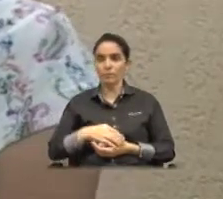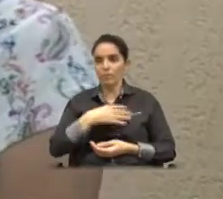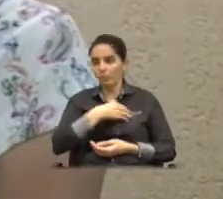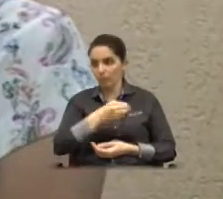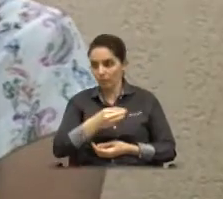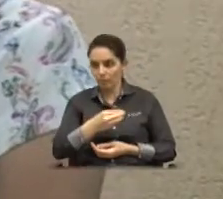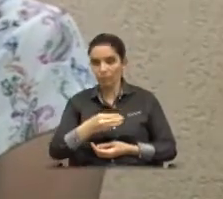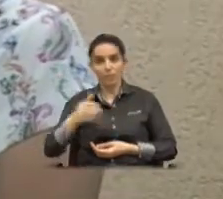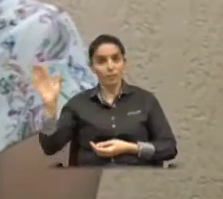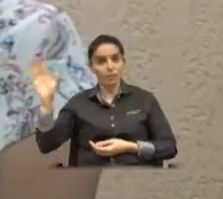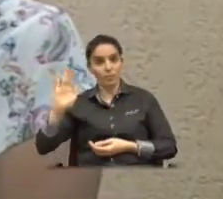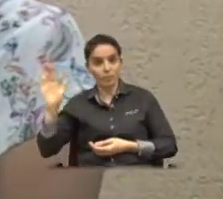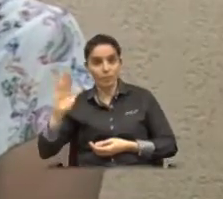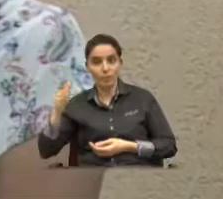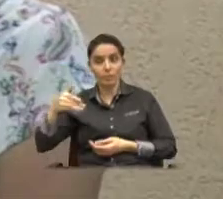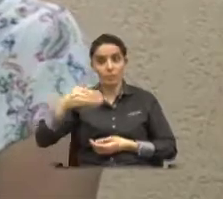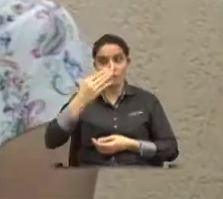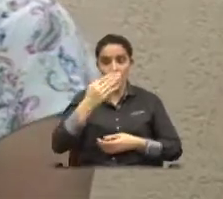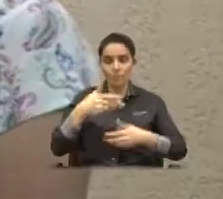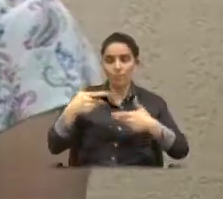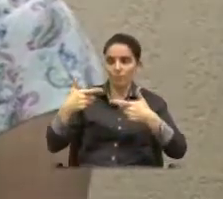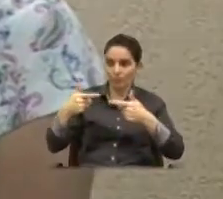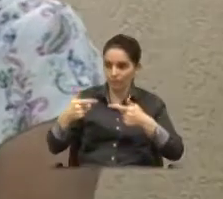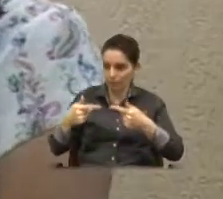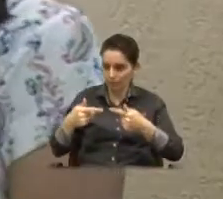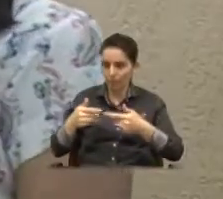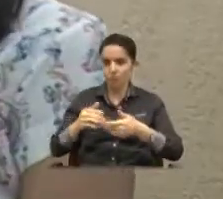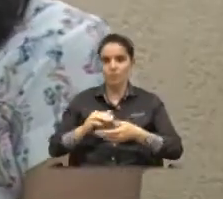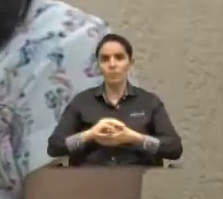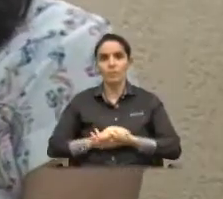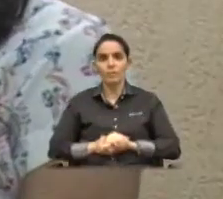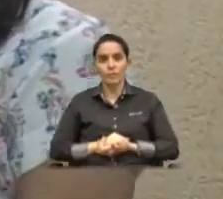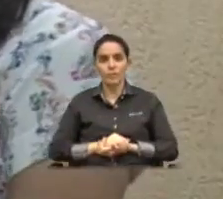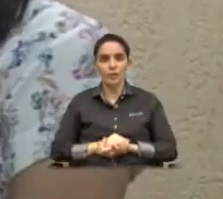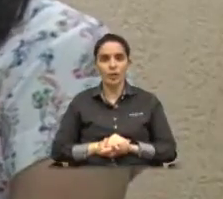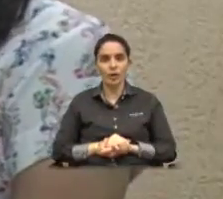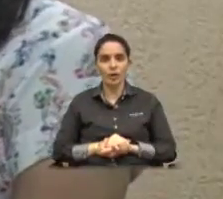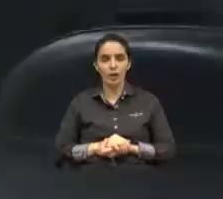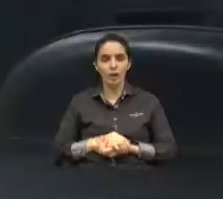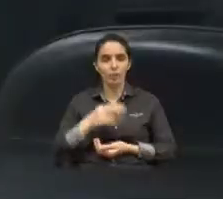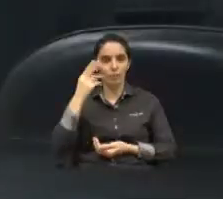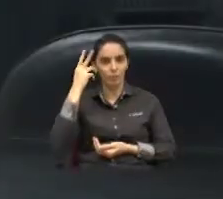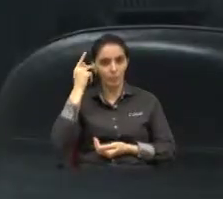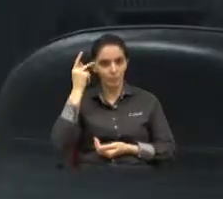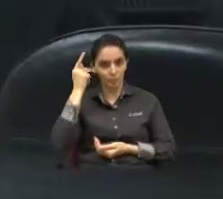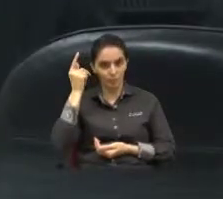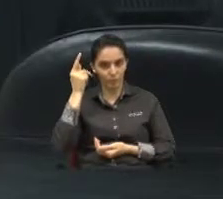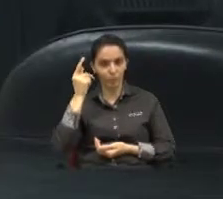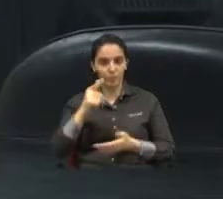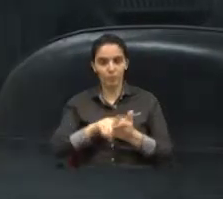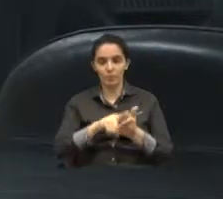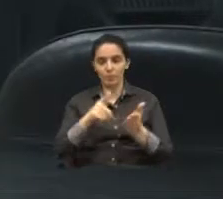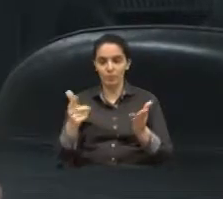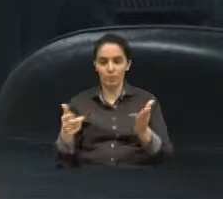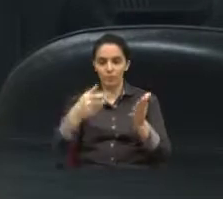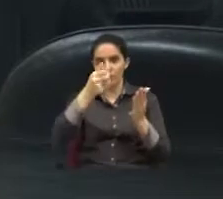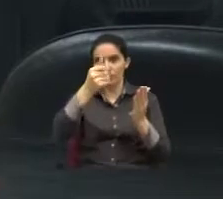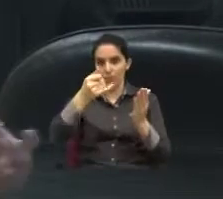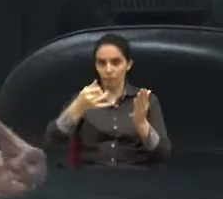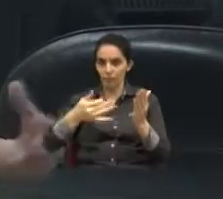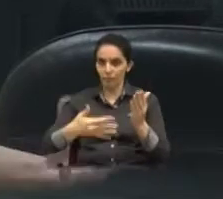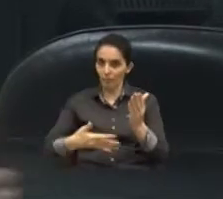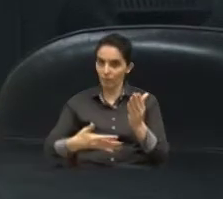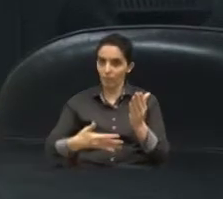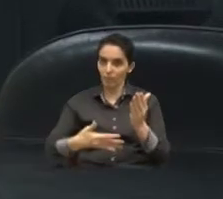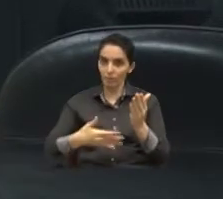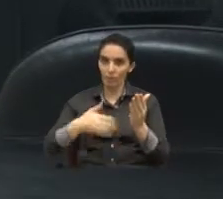dos pais e da esposa, era comum que na literatura nós tínhamos aquela transcrição de que a